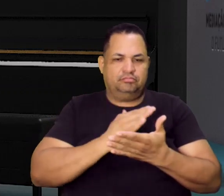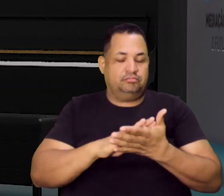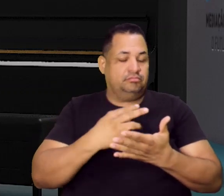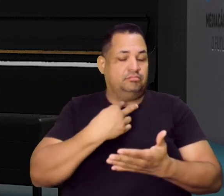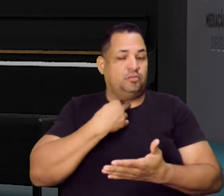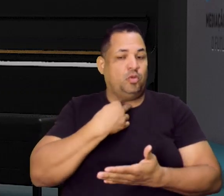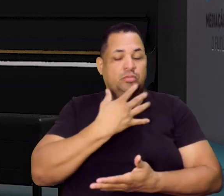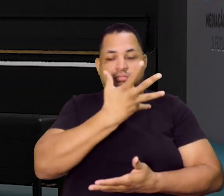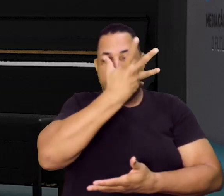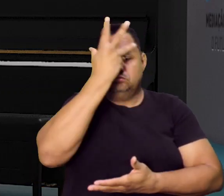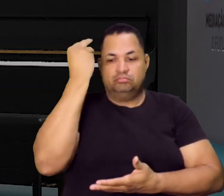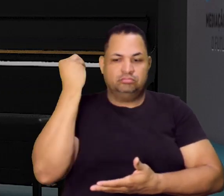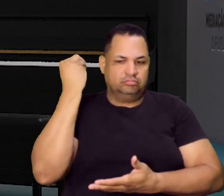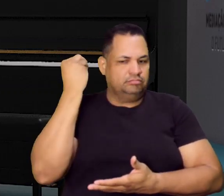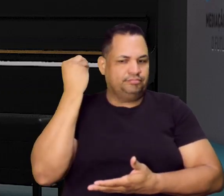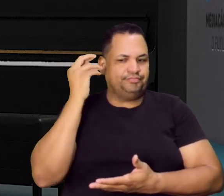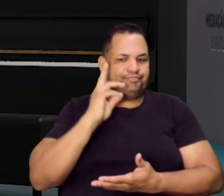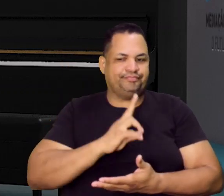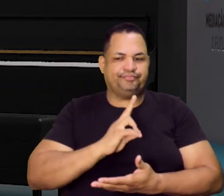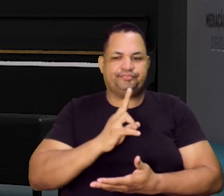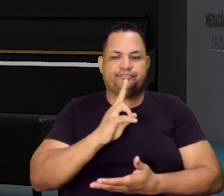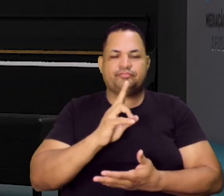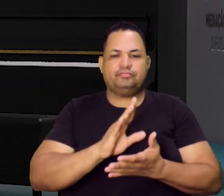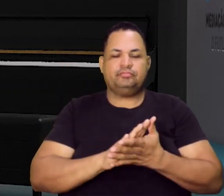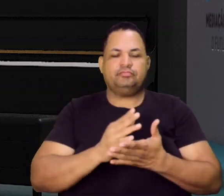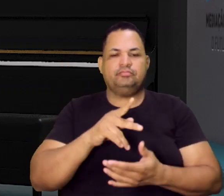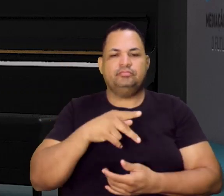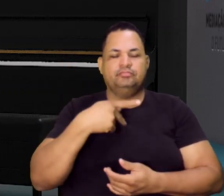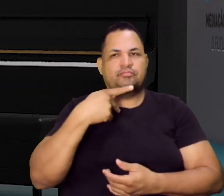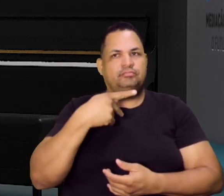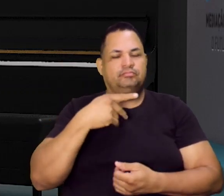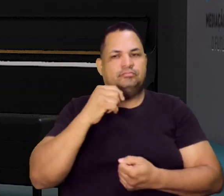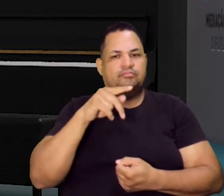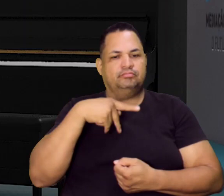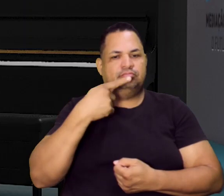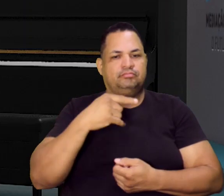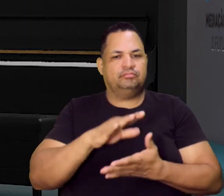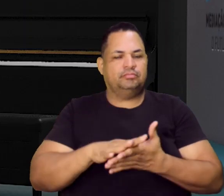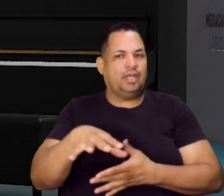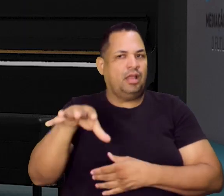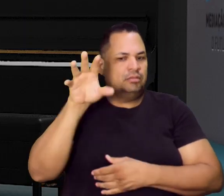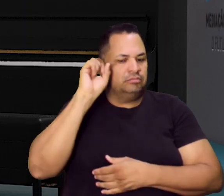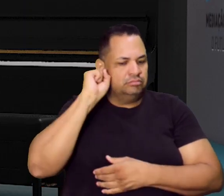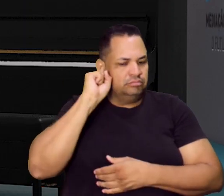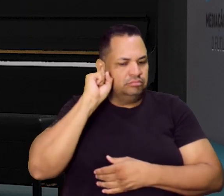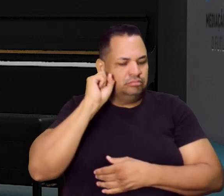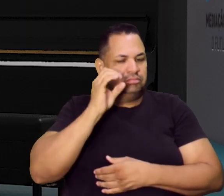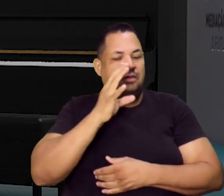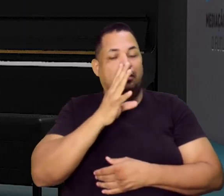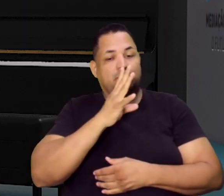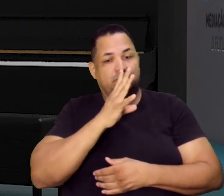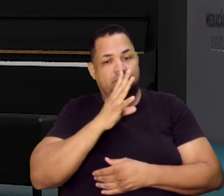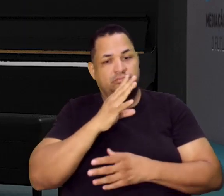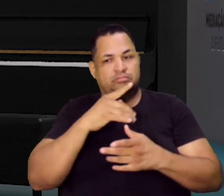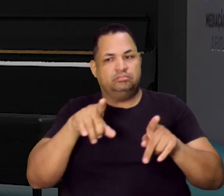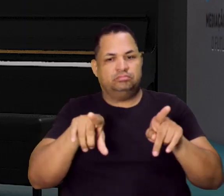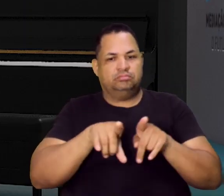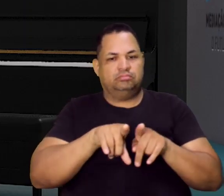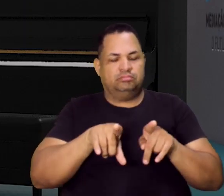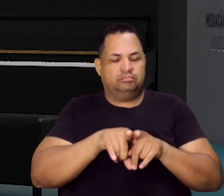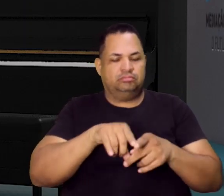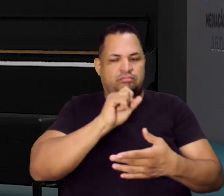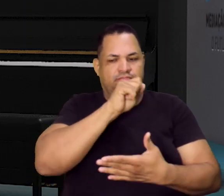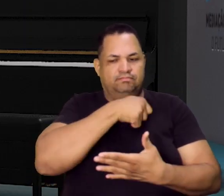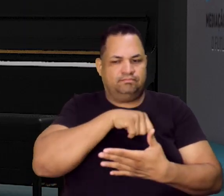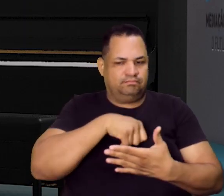esquecerem, certo? Sempre eu falo para os meus alunos, além de ouvir, assistir, também